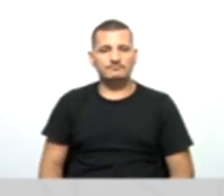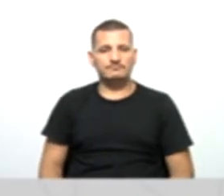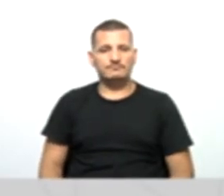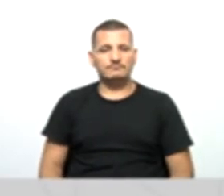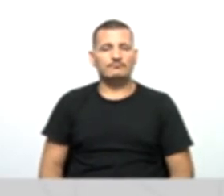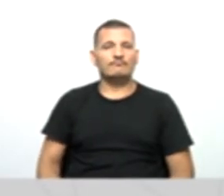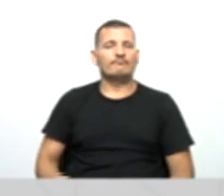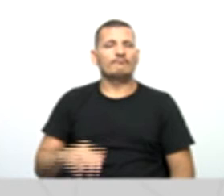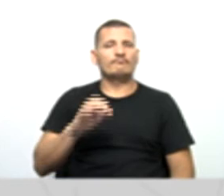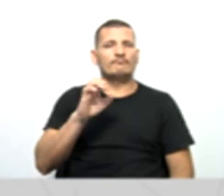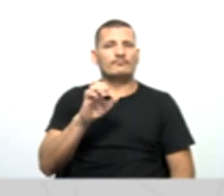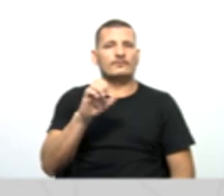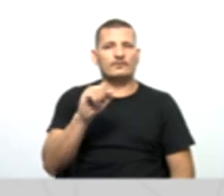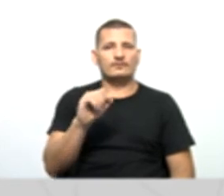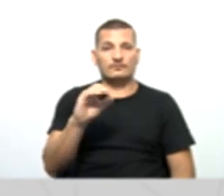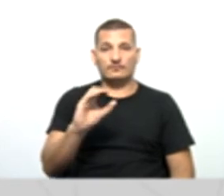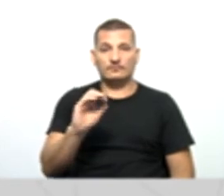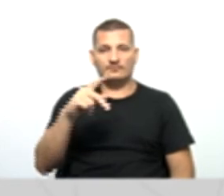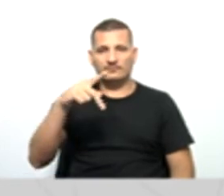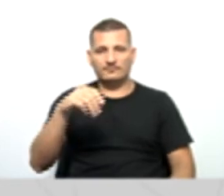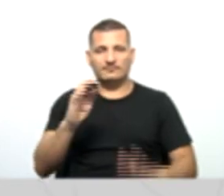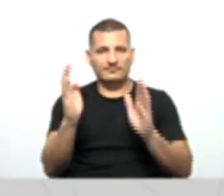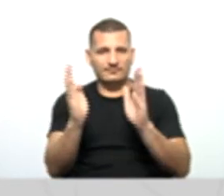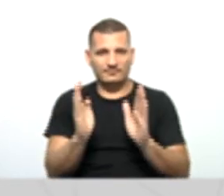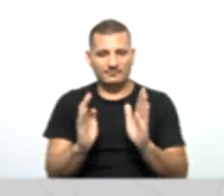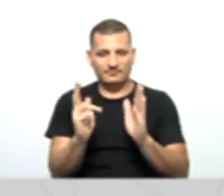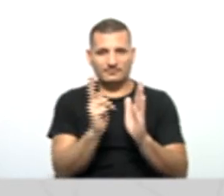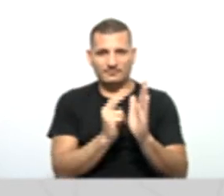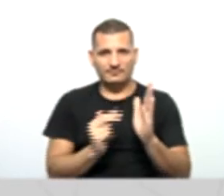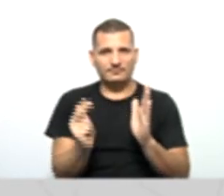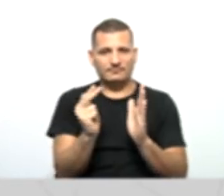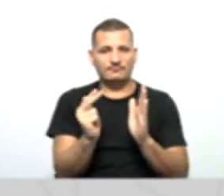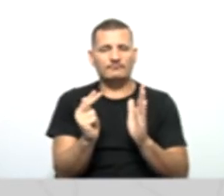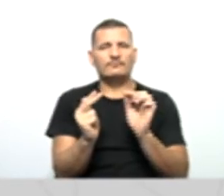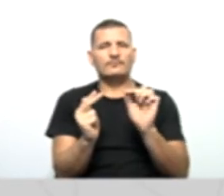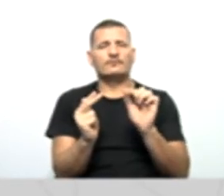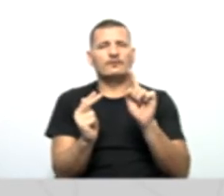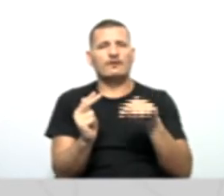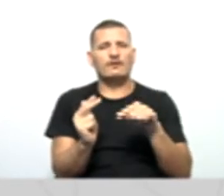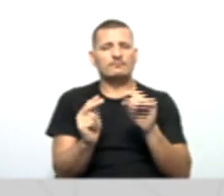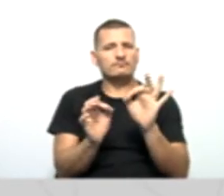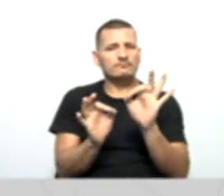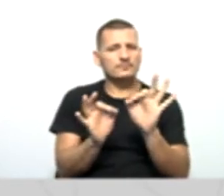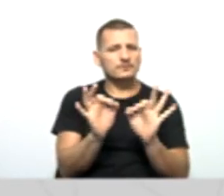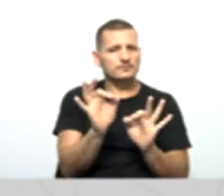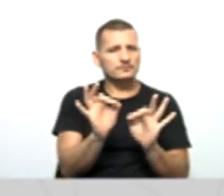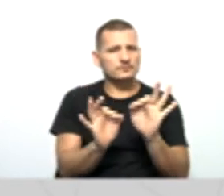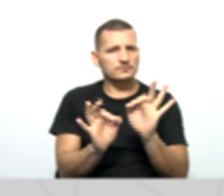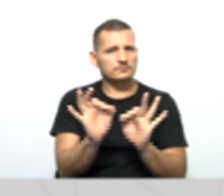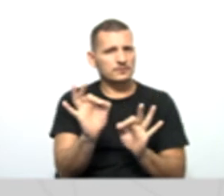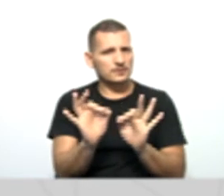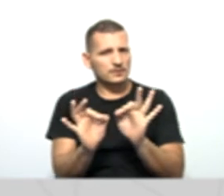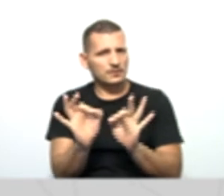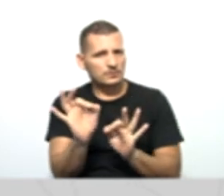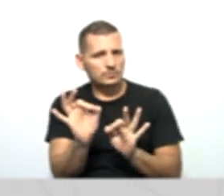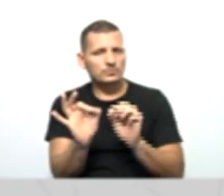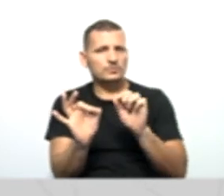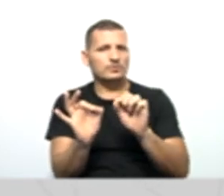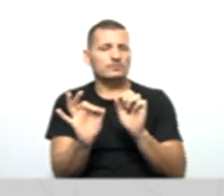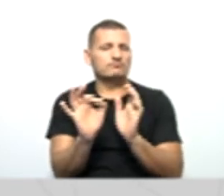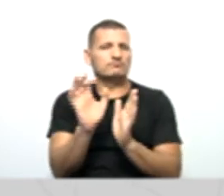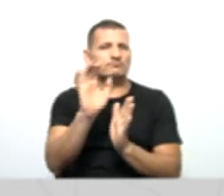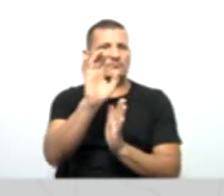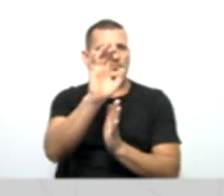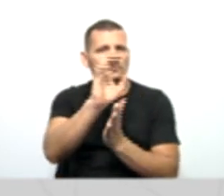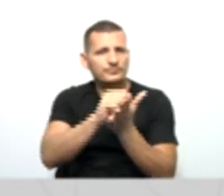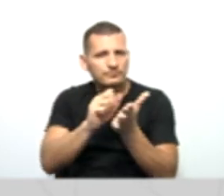Em outras palavras, tá, gente? O escopo é a parte do planejamento que envolve determinar e documentar